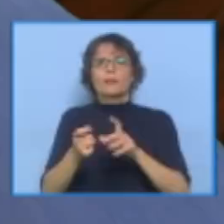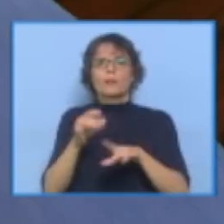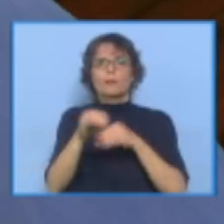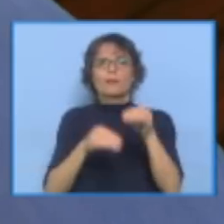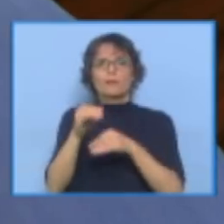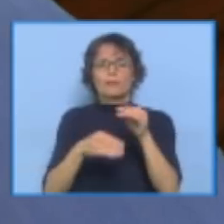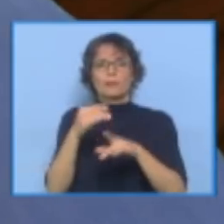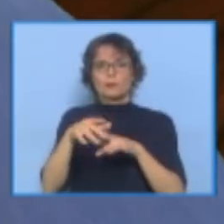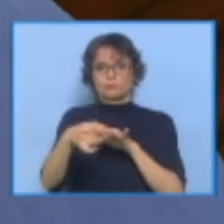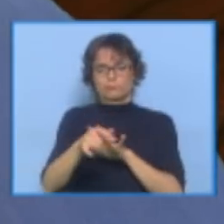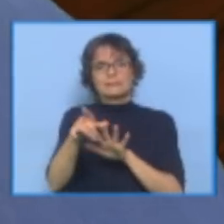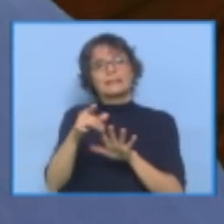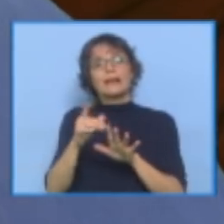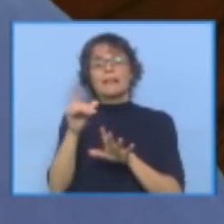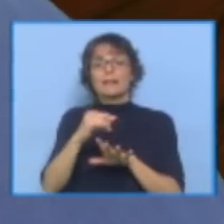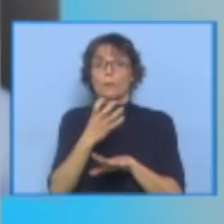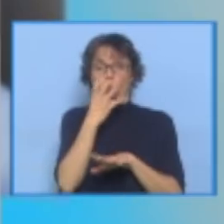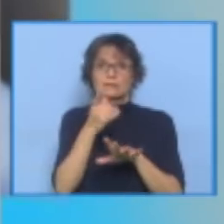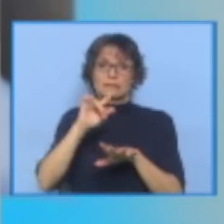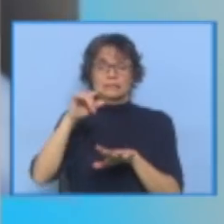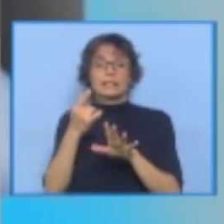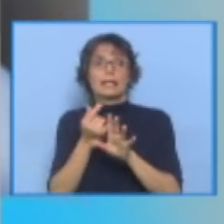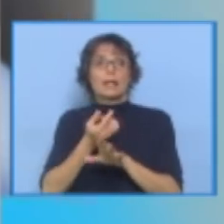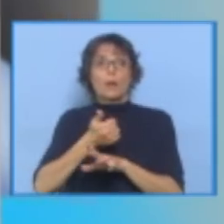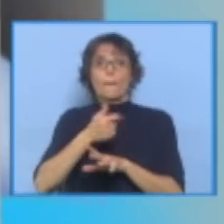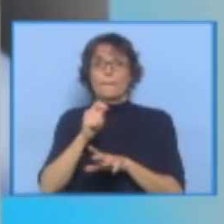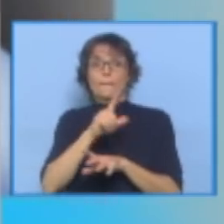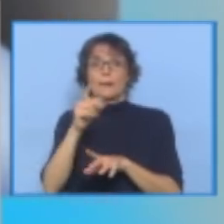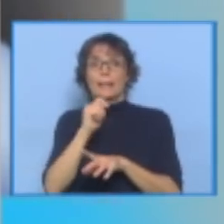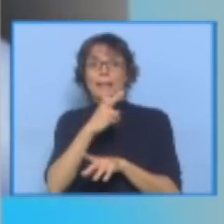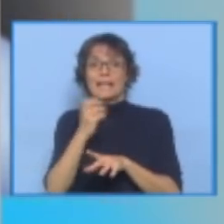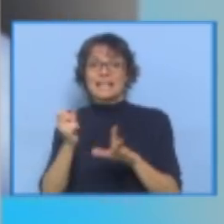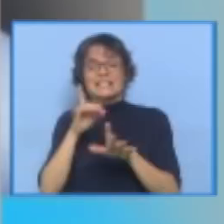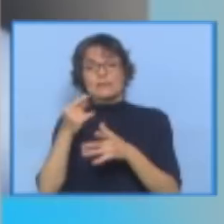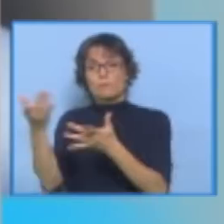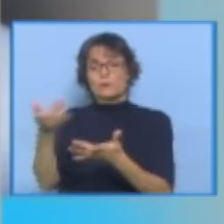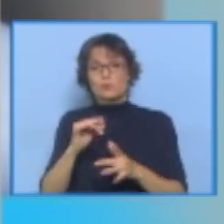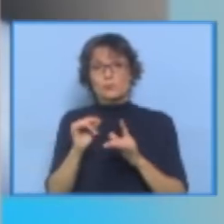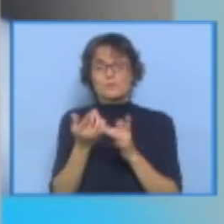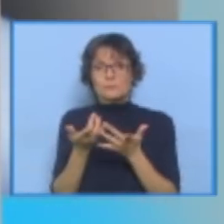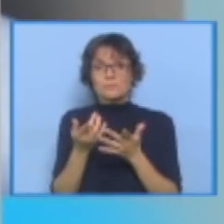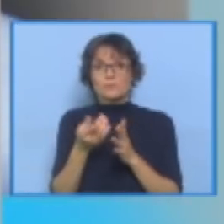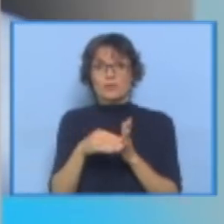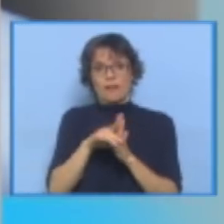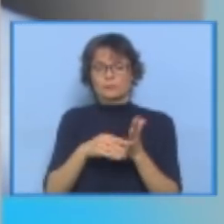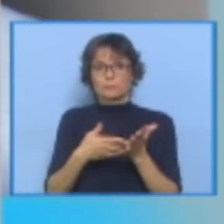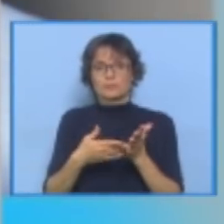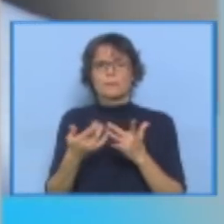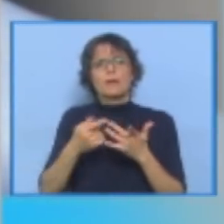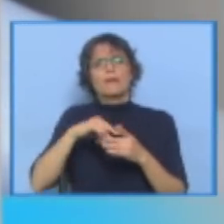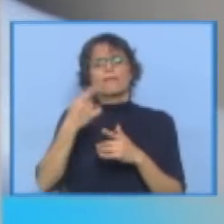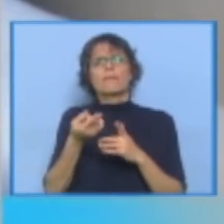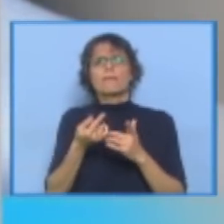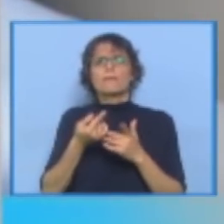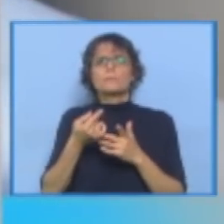doutora Maria Beleza também foram dos convidados desse primeiro grupo. Depois o tempo passou e um dia o